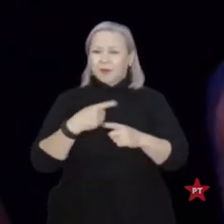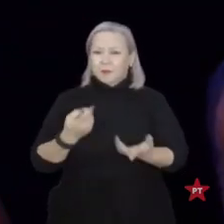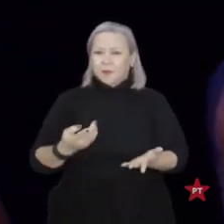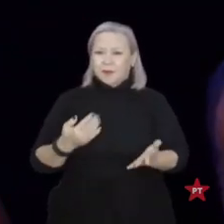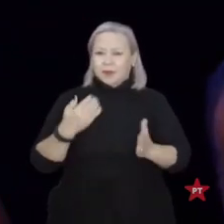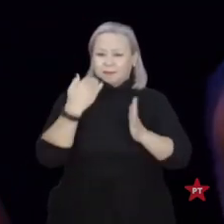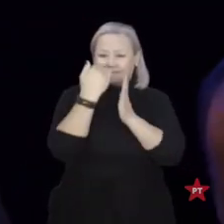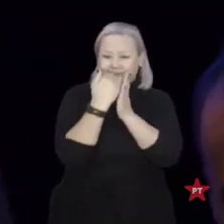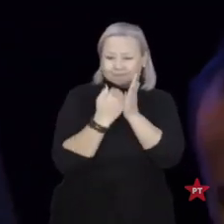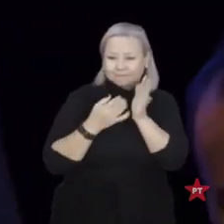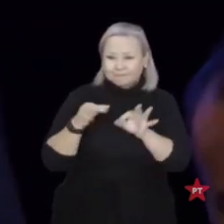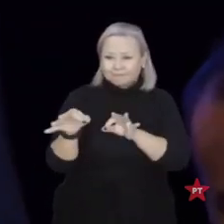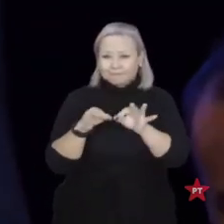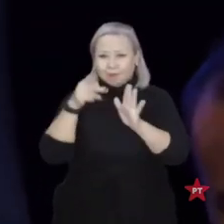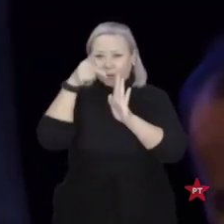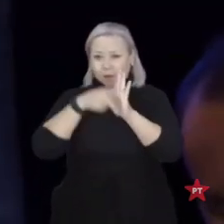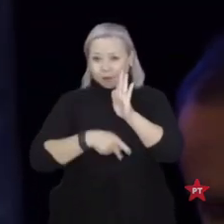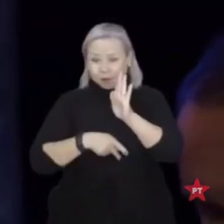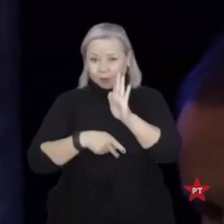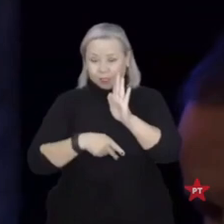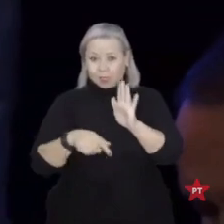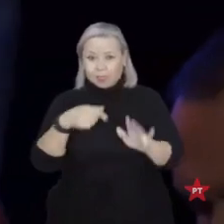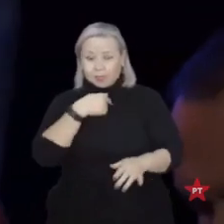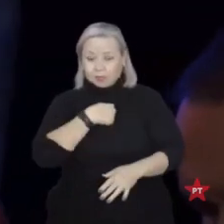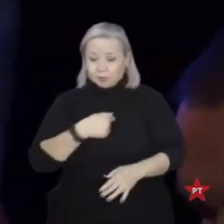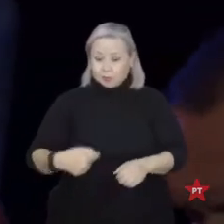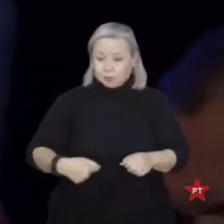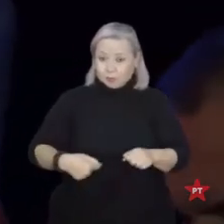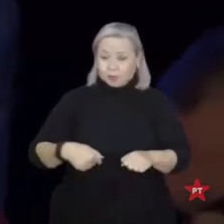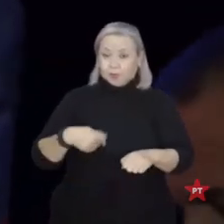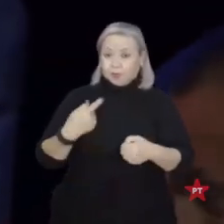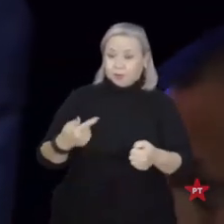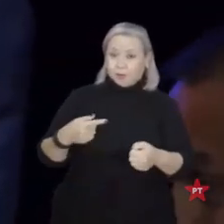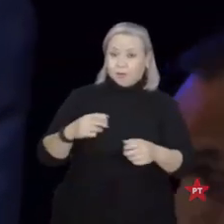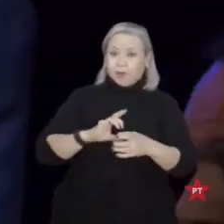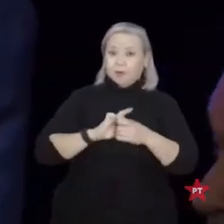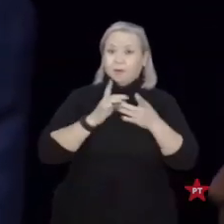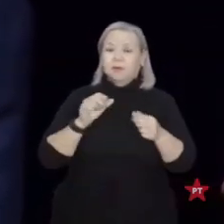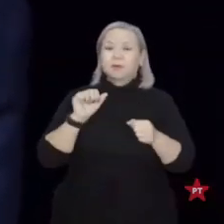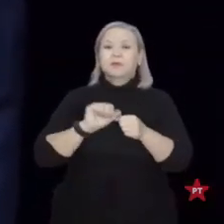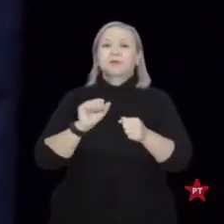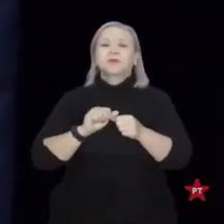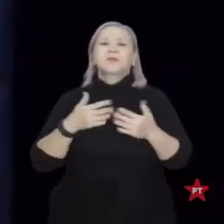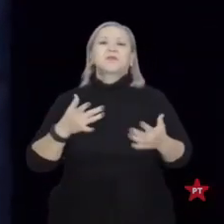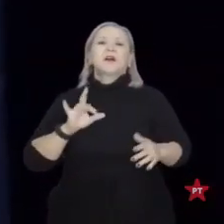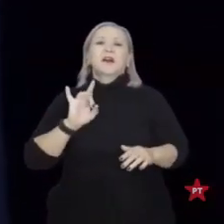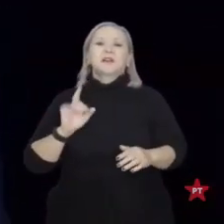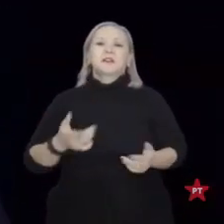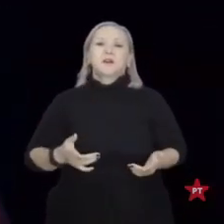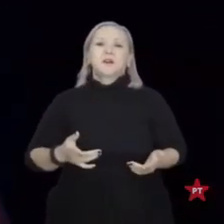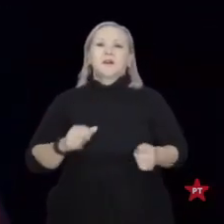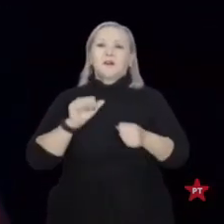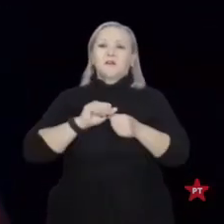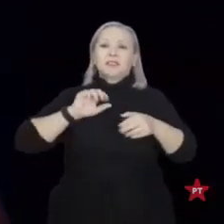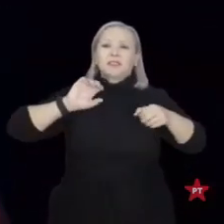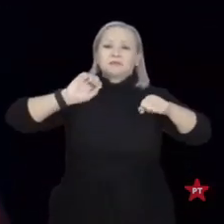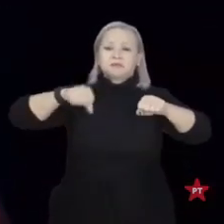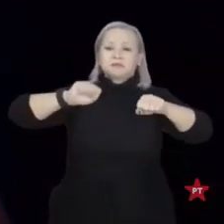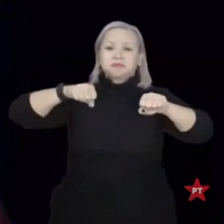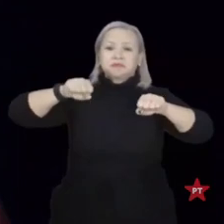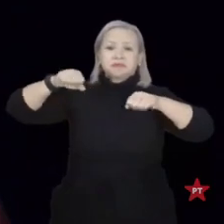um governo democrático não se faz fazendo moto seatta nem de Jet Ski